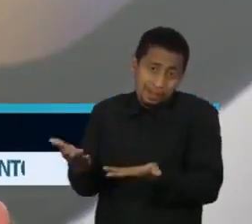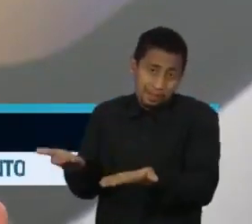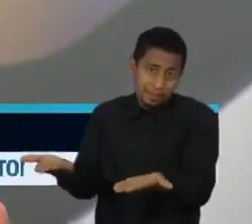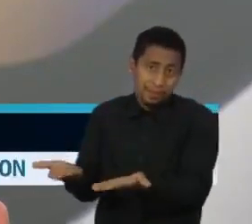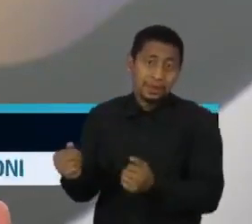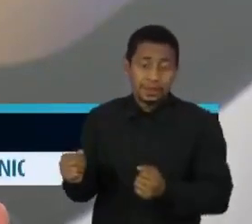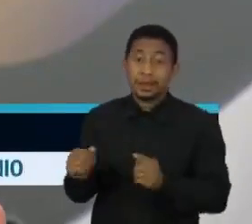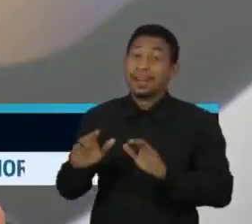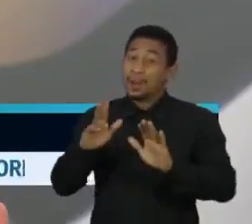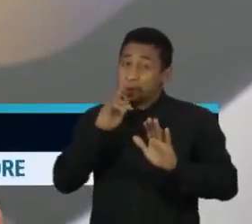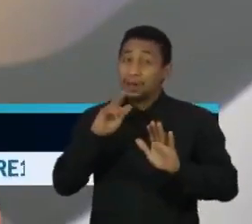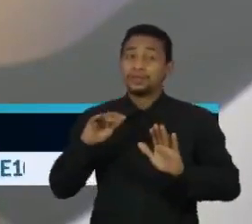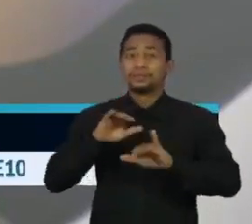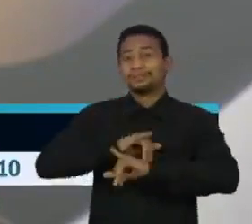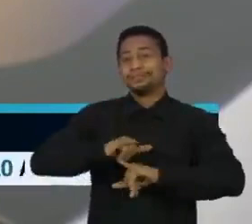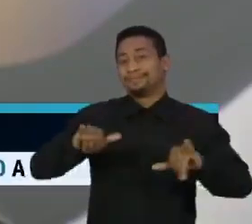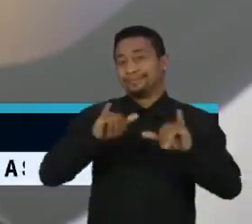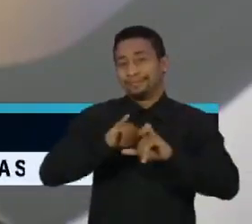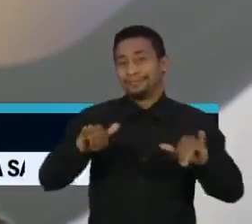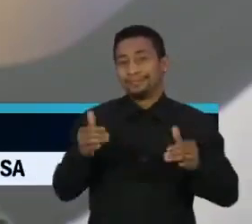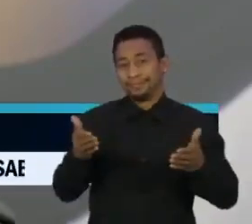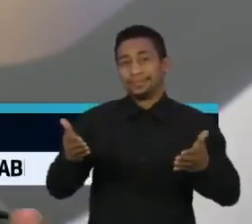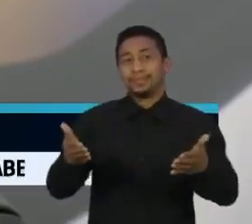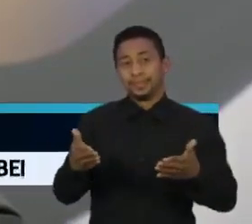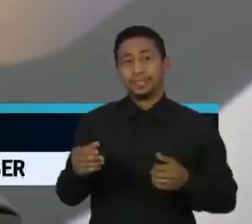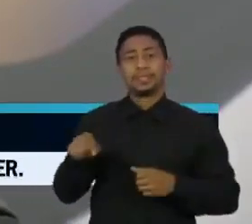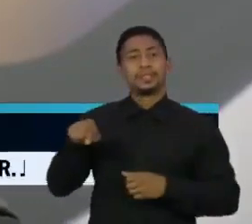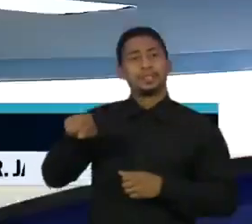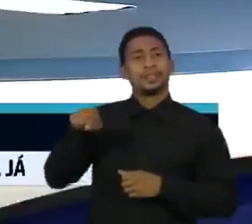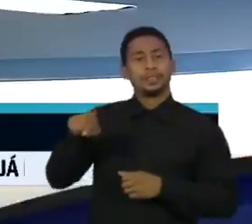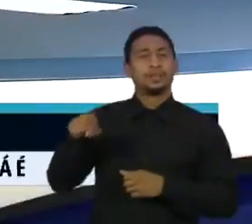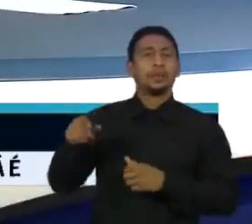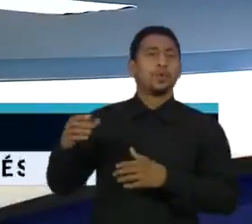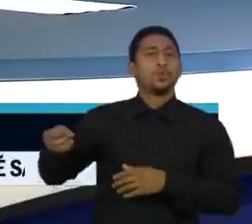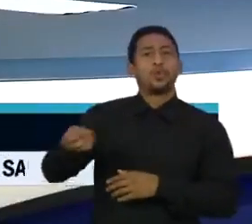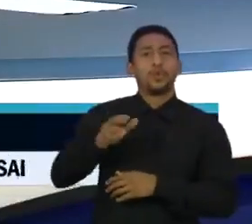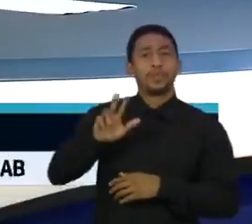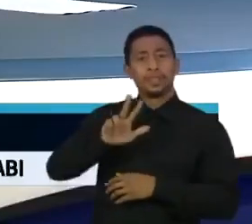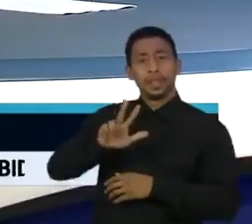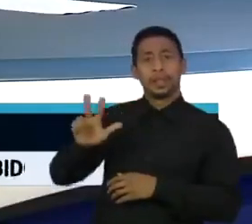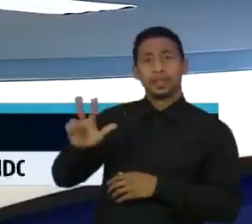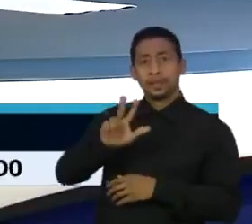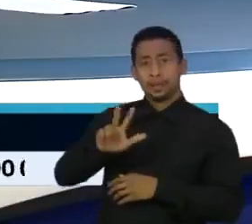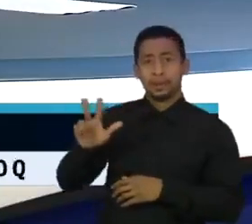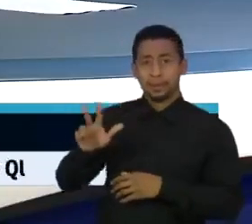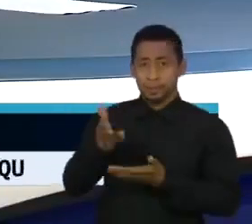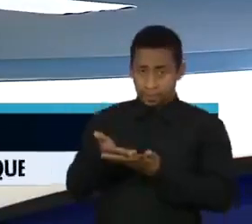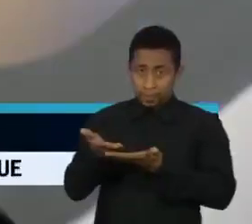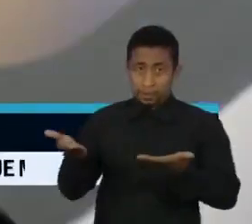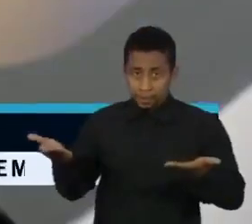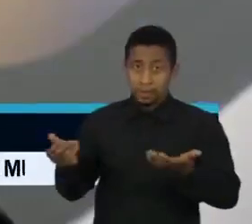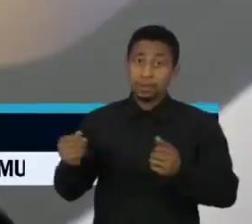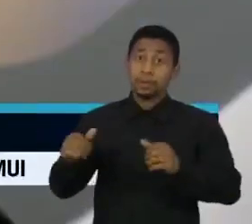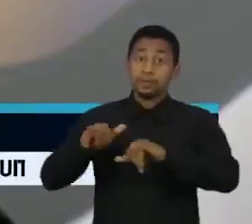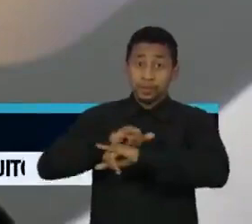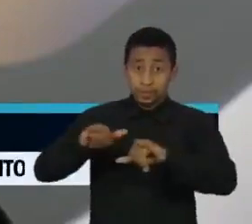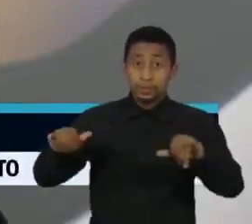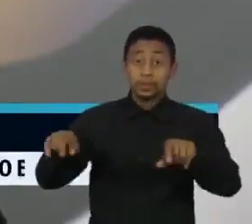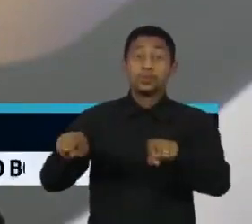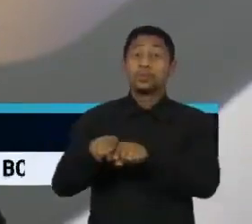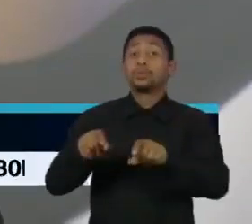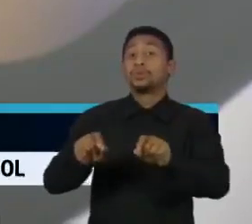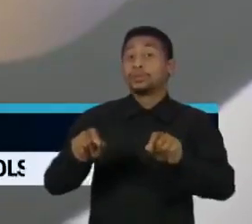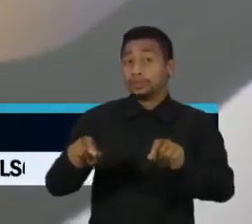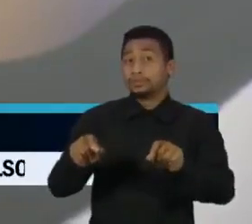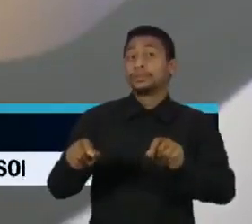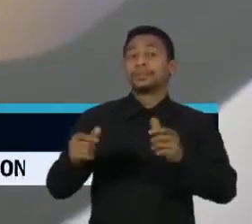inclusive para oferecer os tá levando millennial com uma nova geração de talebans a Ea também fato de que